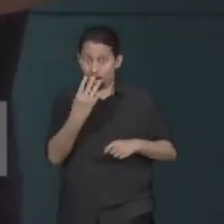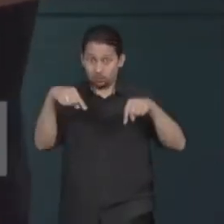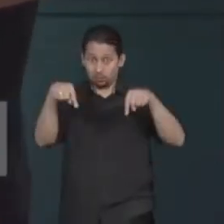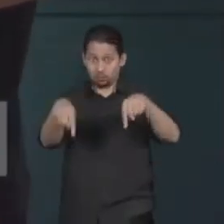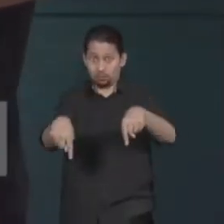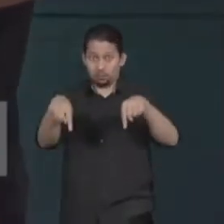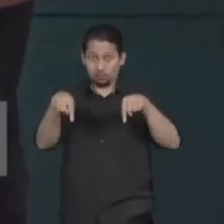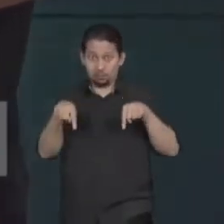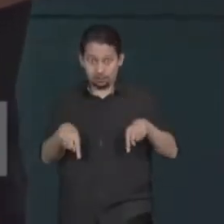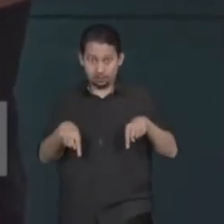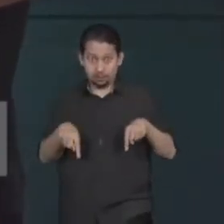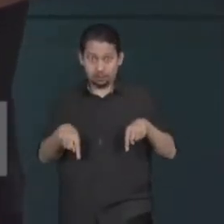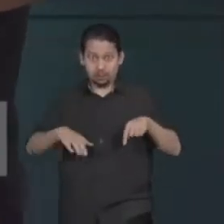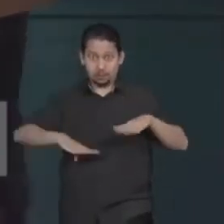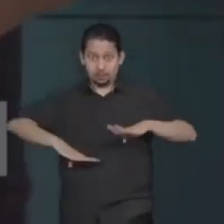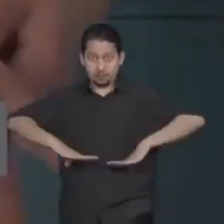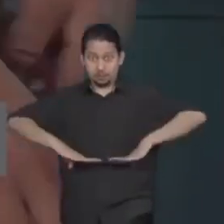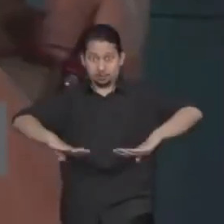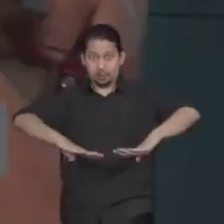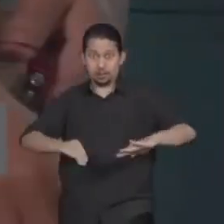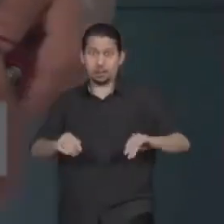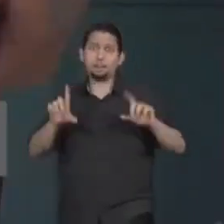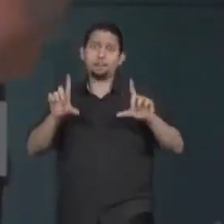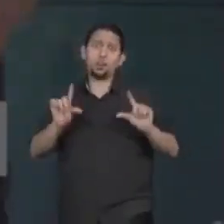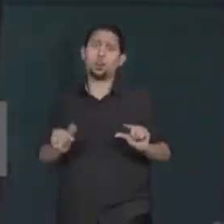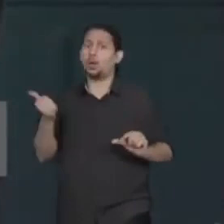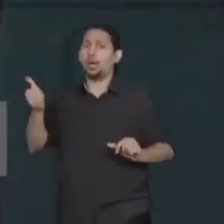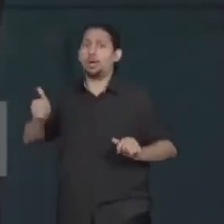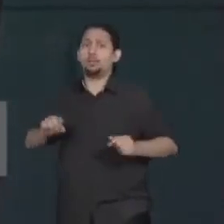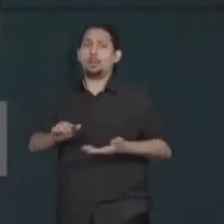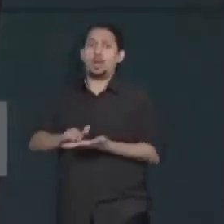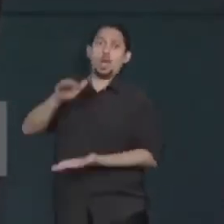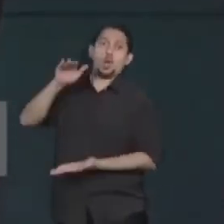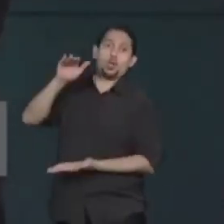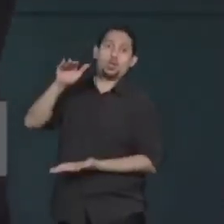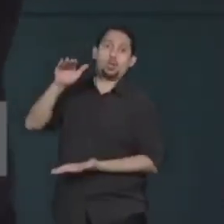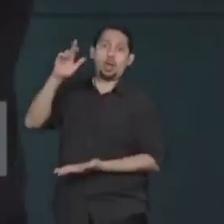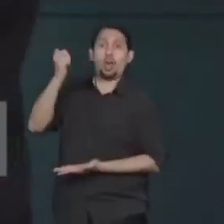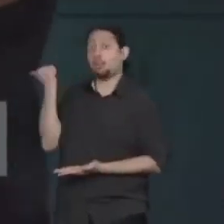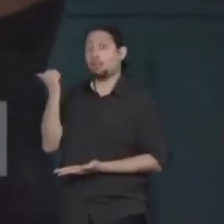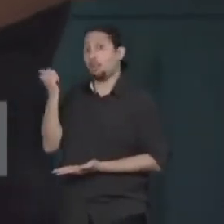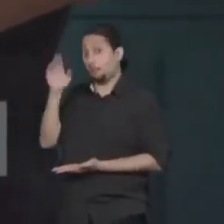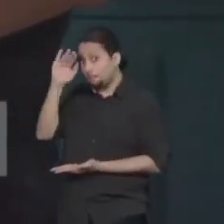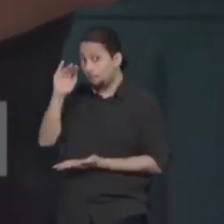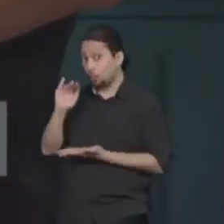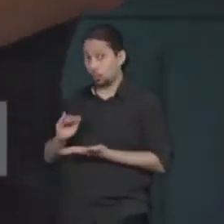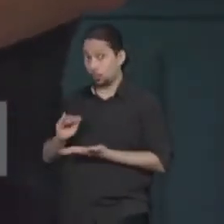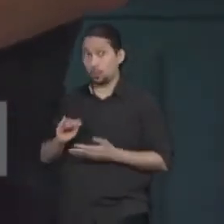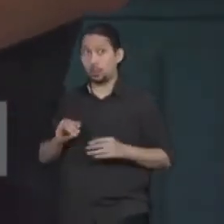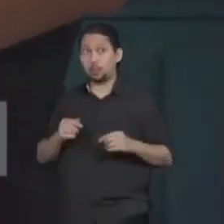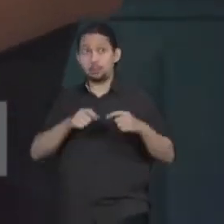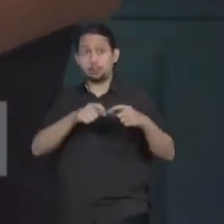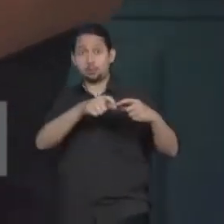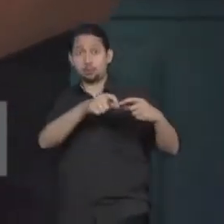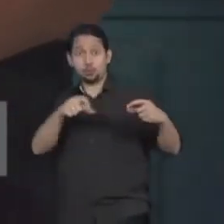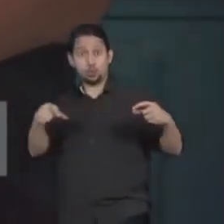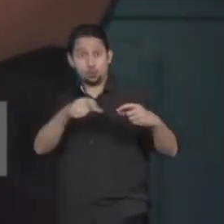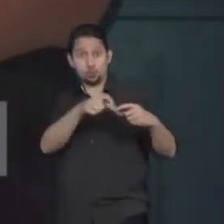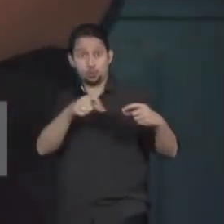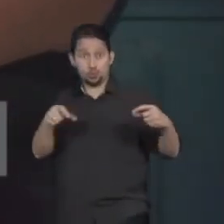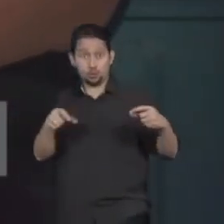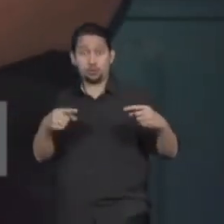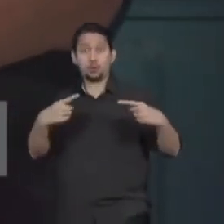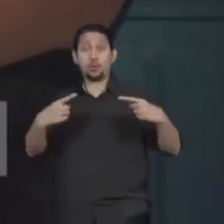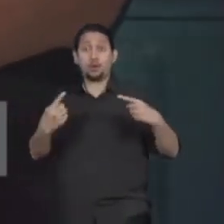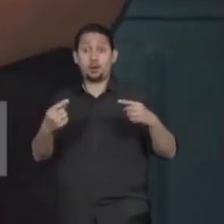4 pernas, na verdade, que são menores um pouco do que essa perna do bípede, e você vai ter que amarrar elas no sentido diagonal. Então, essas 2 vão